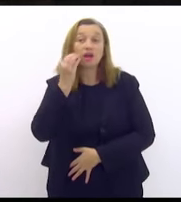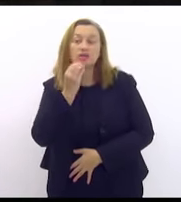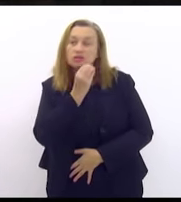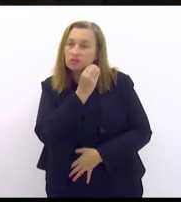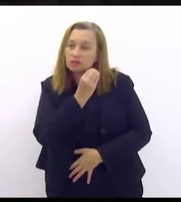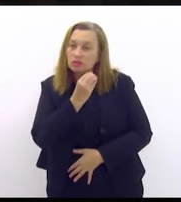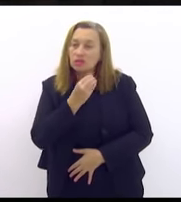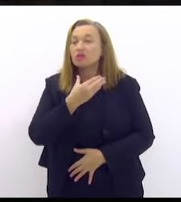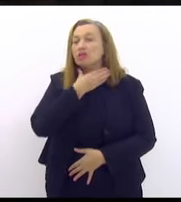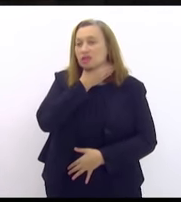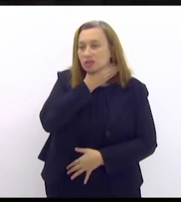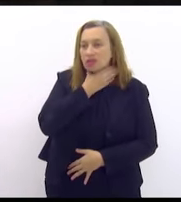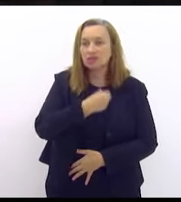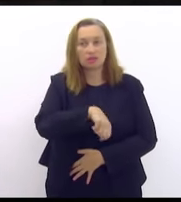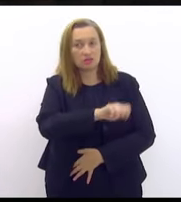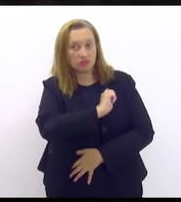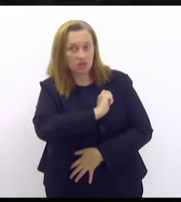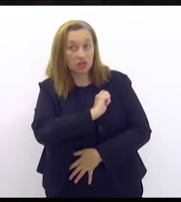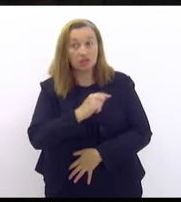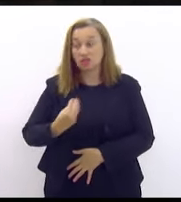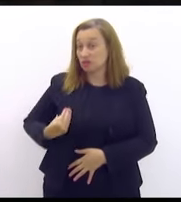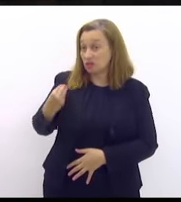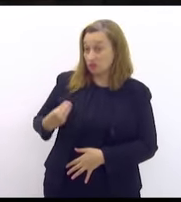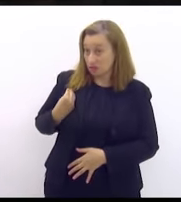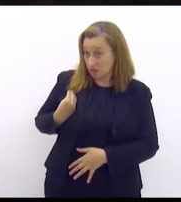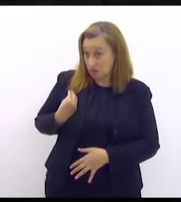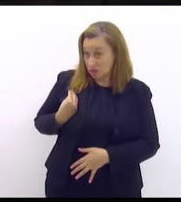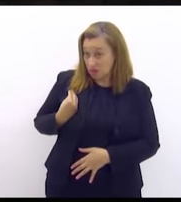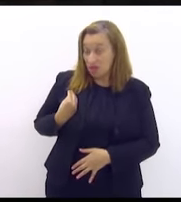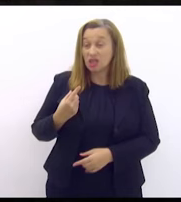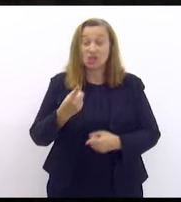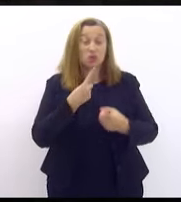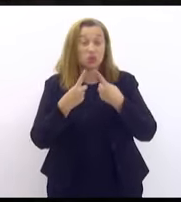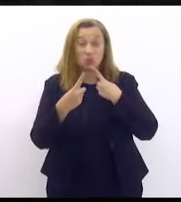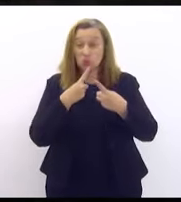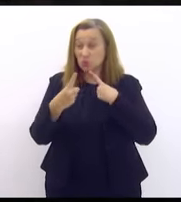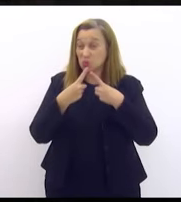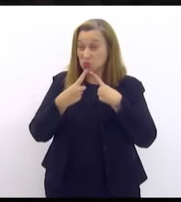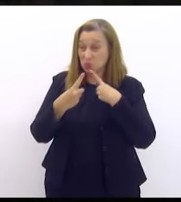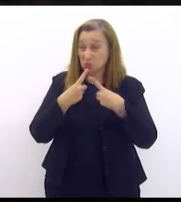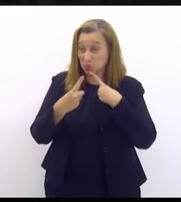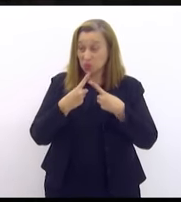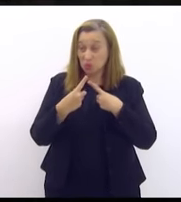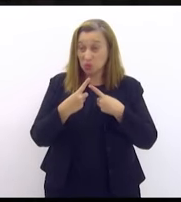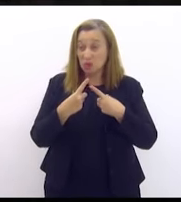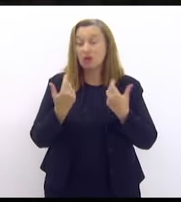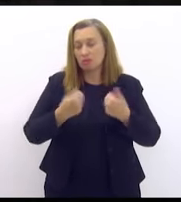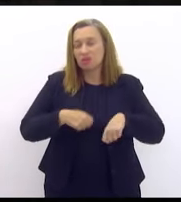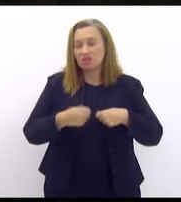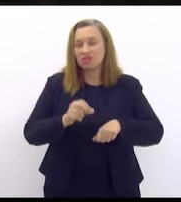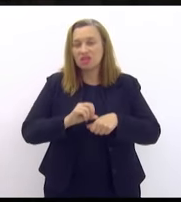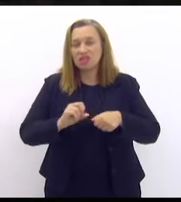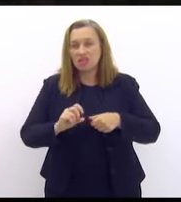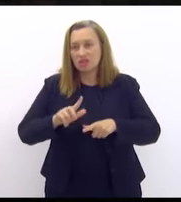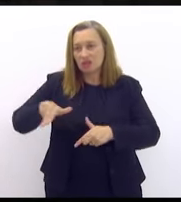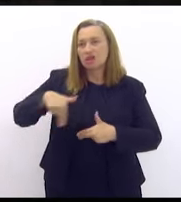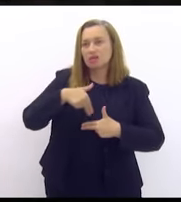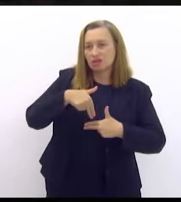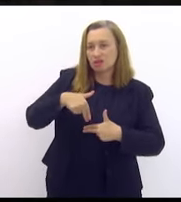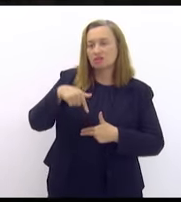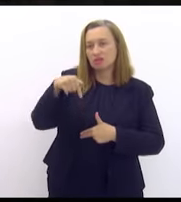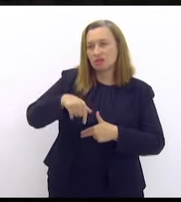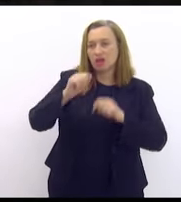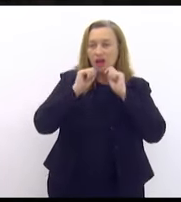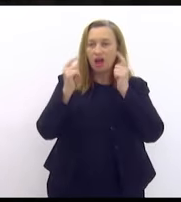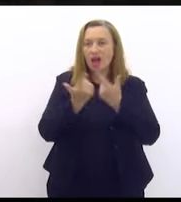da crise fiscal que a gente vive, a culpa desse debate de austeridade que a gente precisa fazer aqui na casa, que você